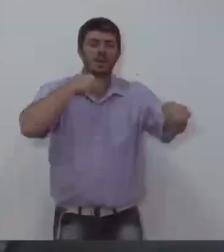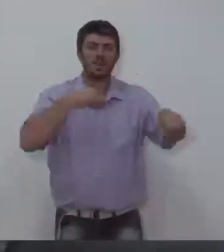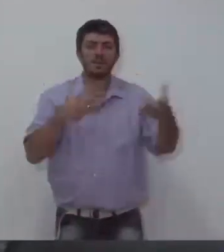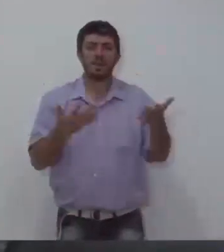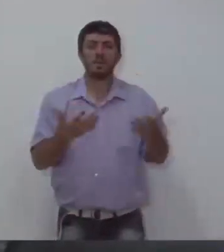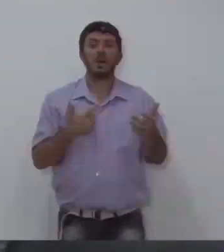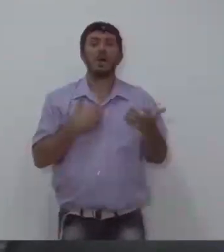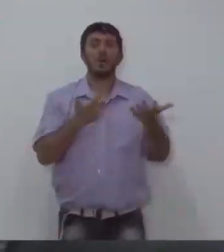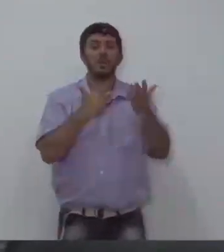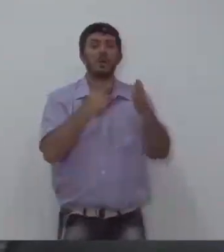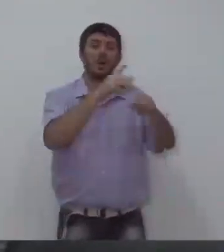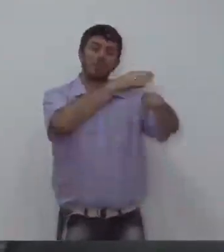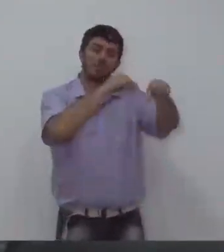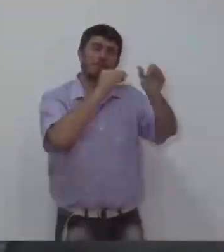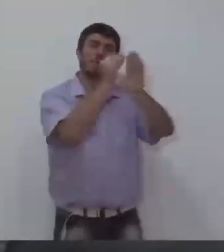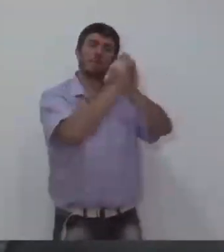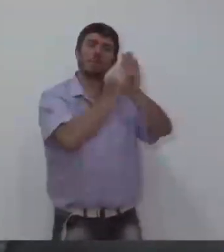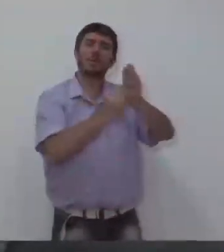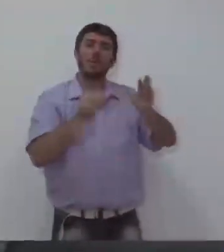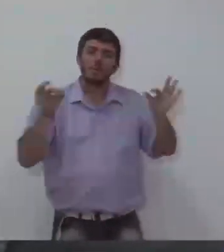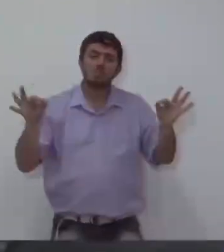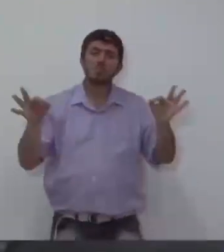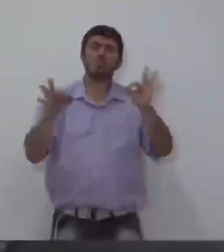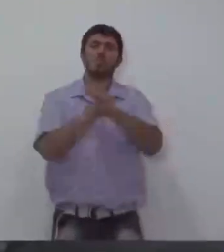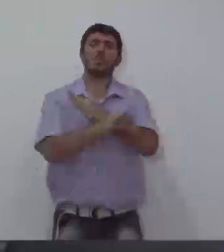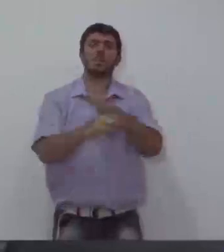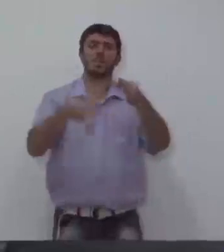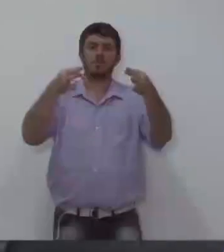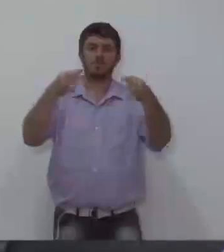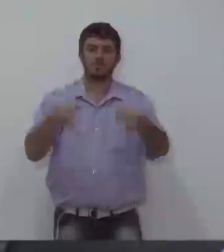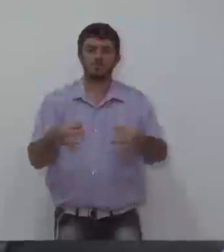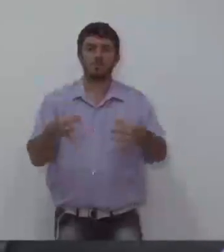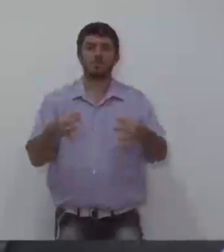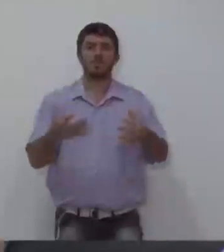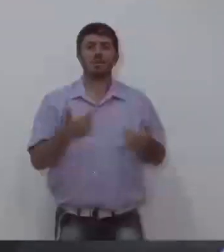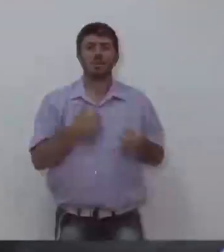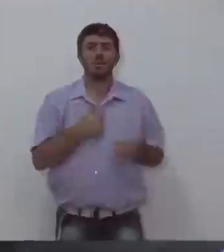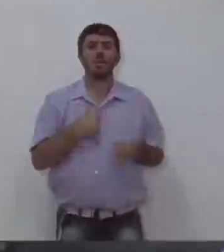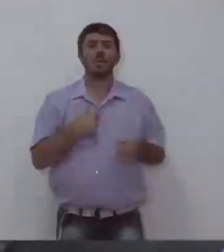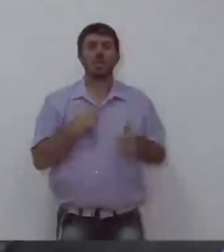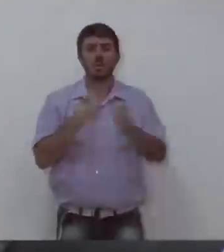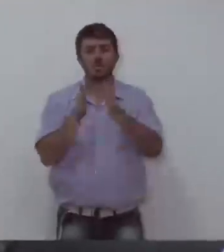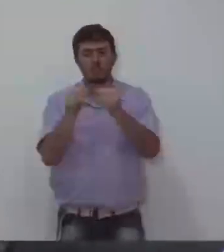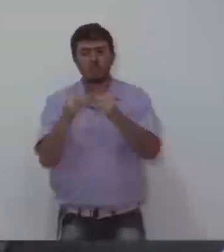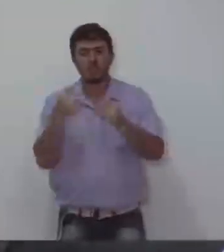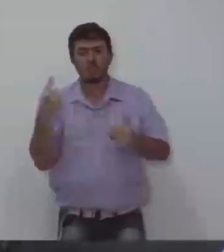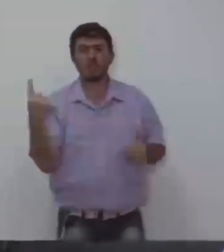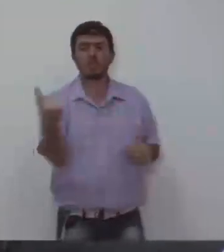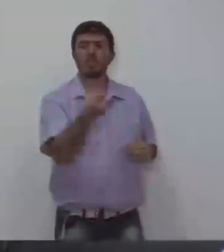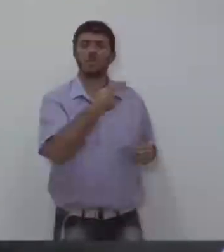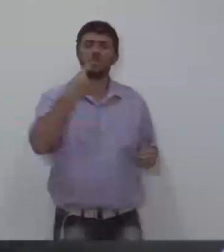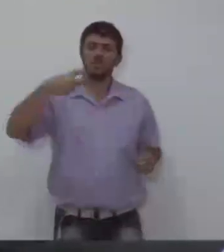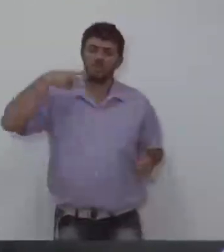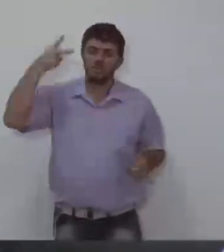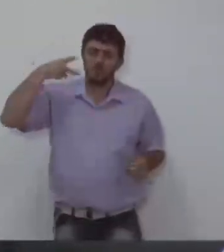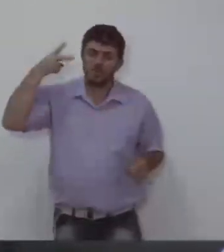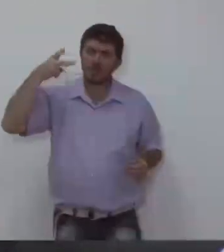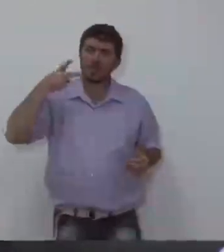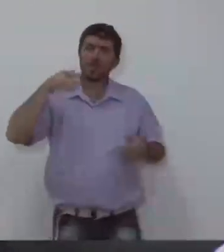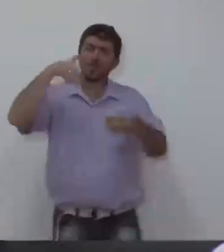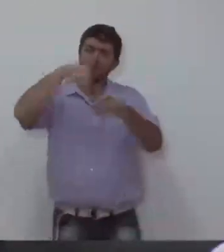as informações para que a gente possa ajudar na fiscalização. Então, solicito que os senhores nobres e nobres vereadoras possam